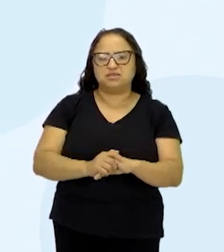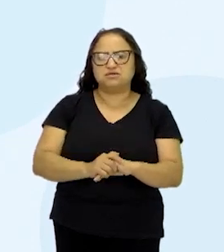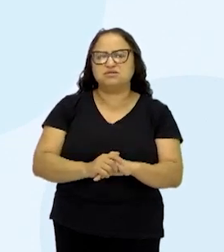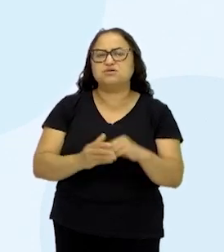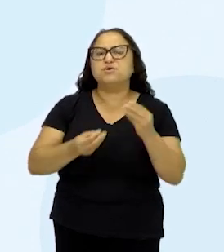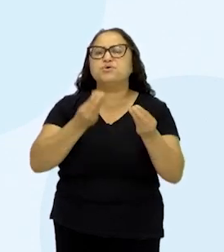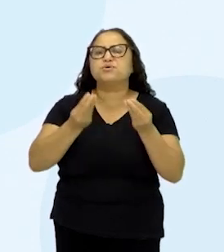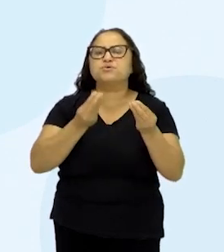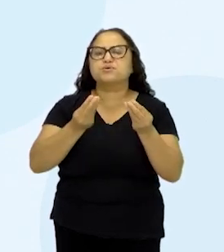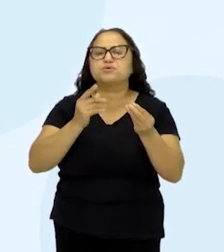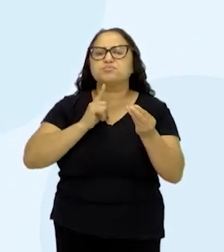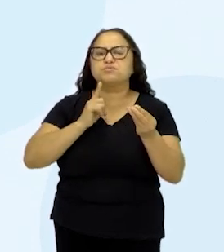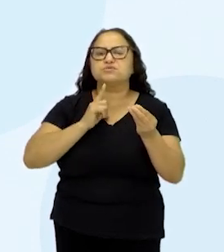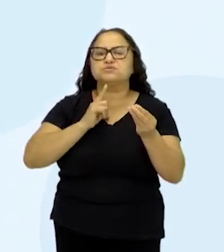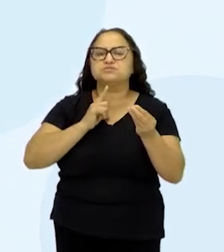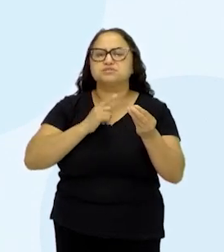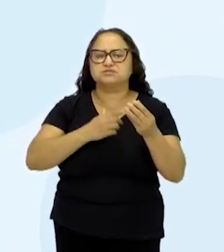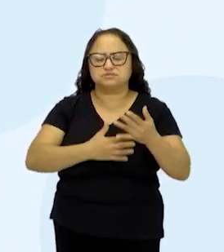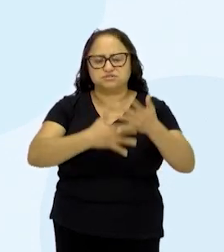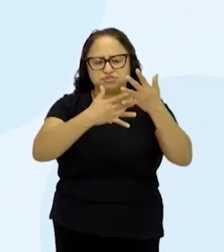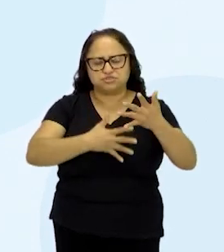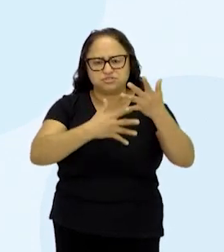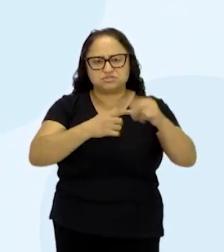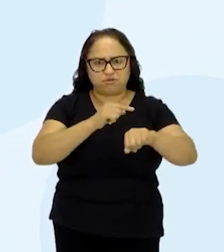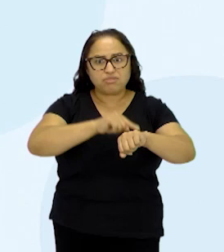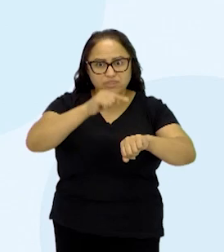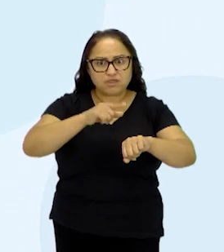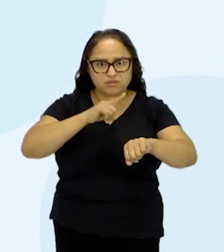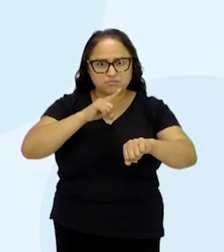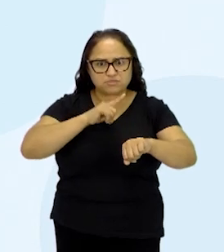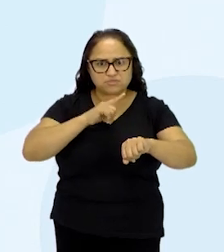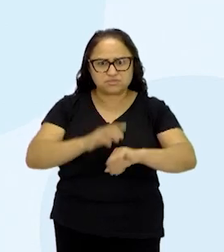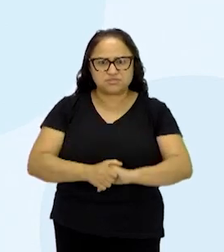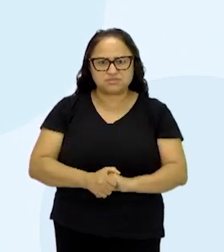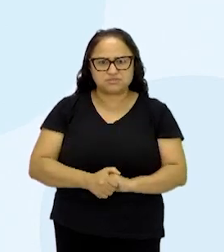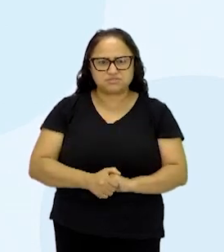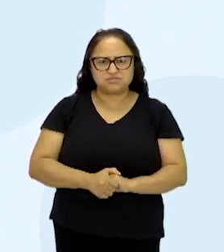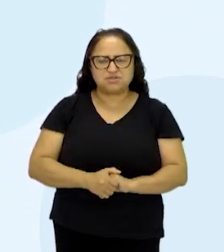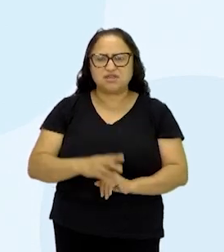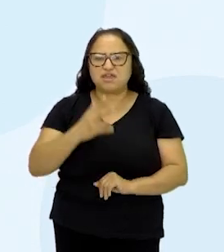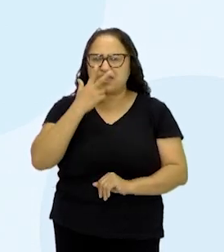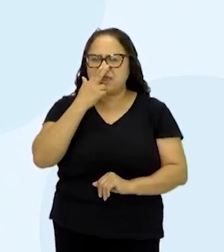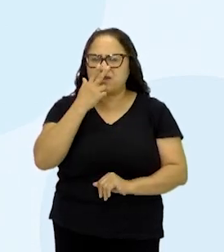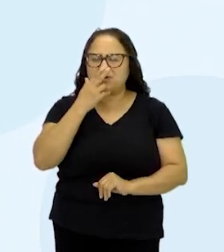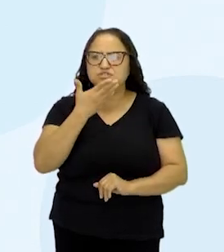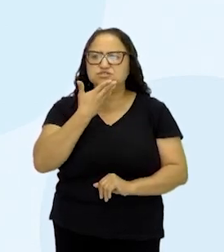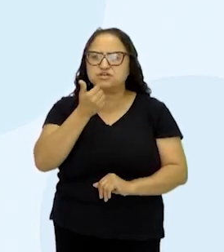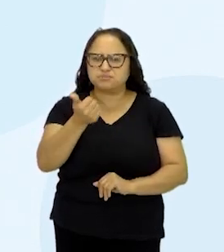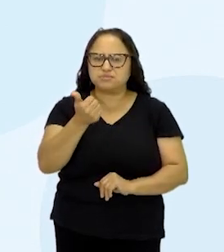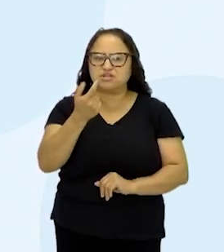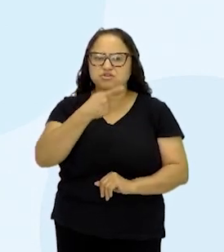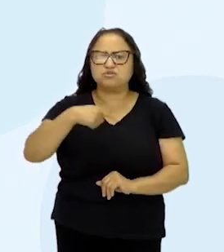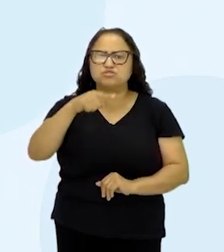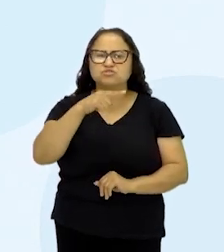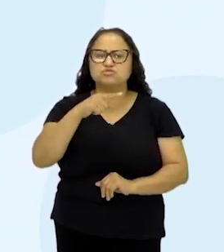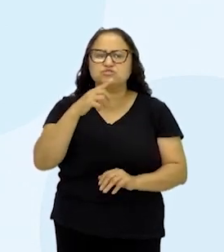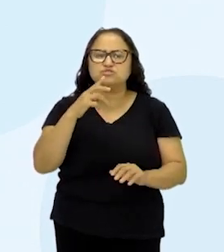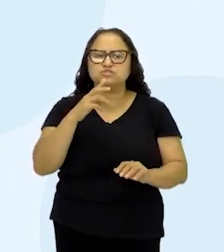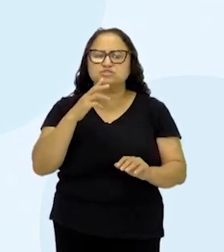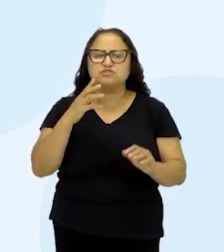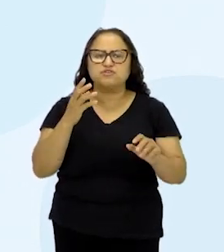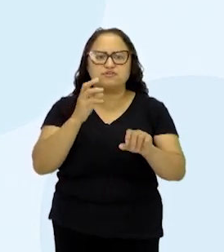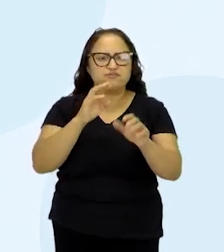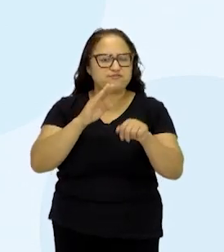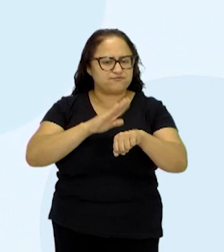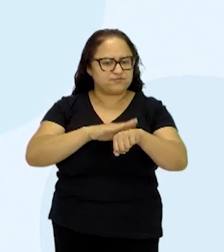Vivi, será que a gente ainda poderia ter mais uma interação pelo chat? Será que ainda vai dar tempo? Ah, Vitor, eu acho que é melhor a gente fazer juntos esse daí, porque nós